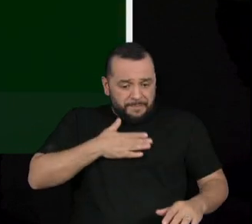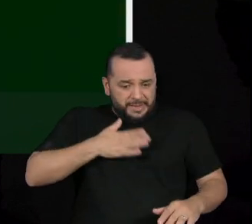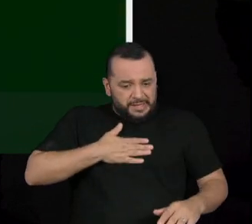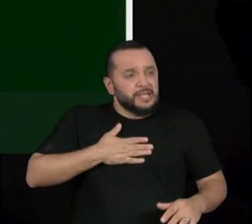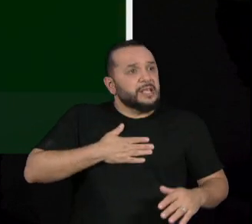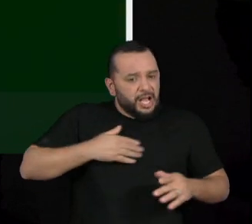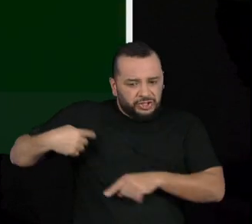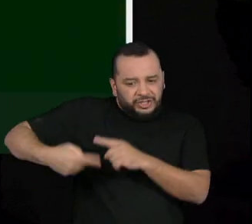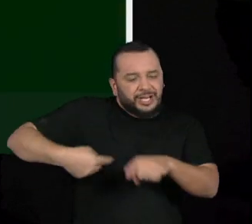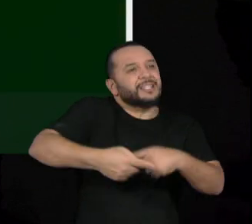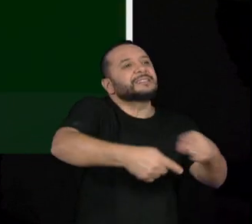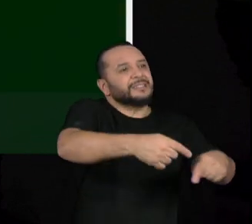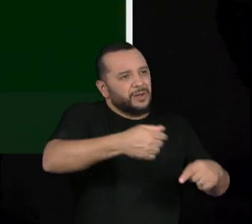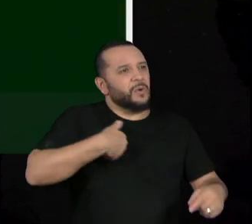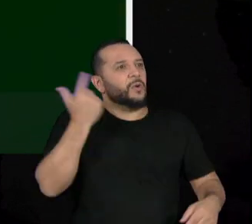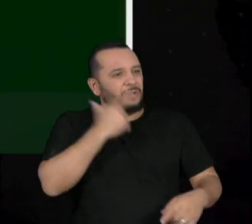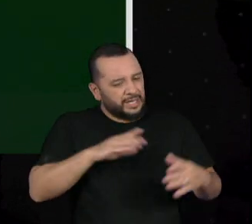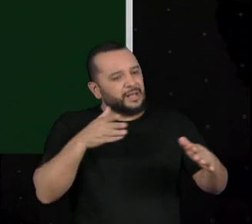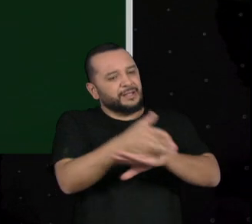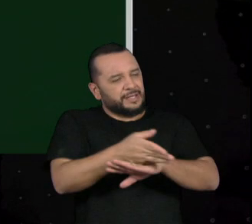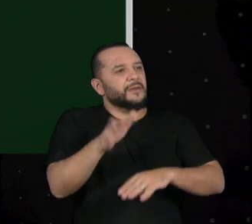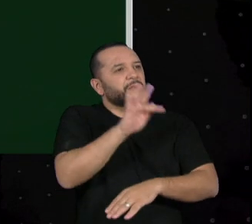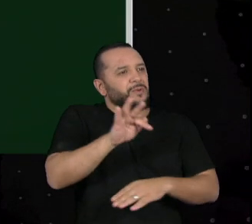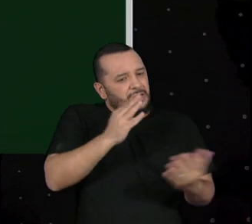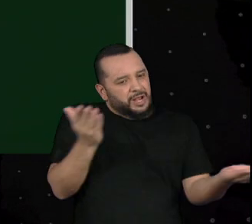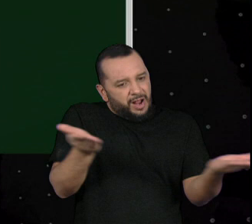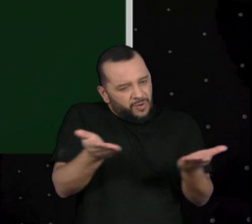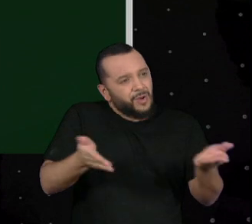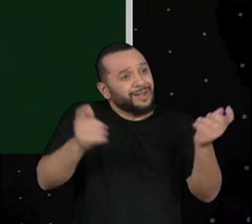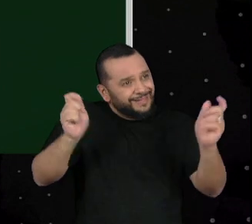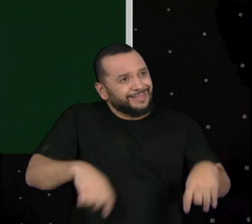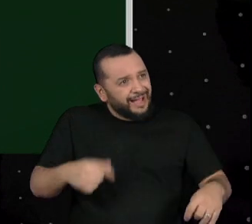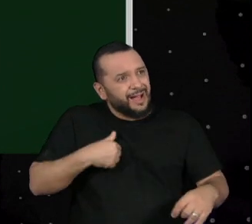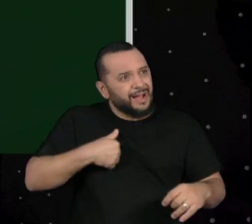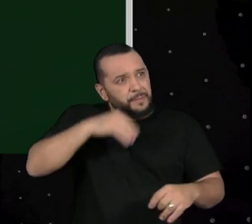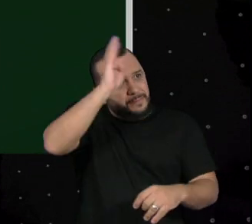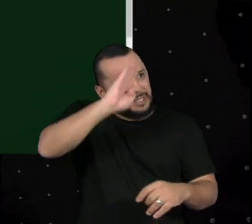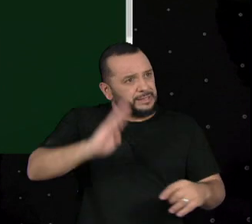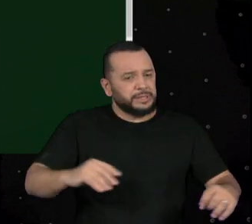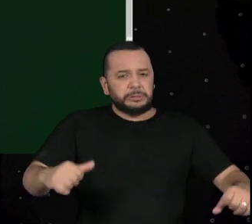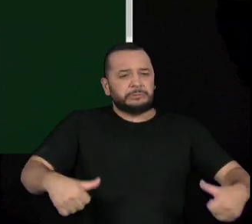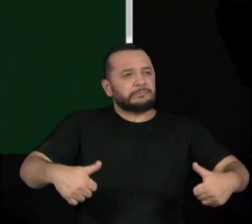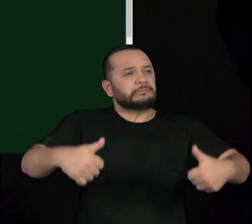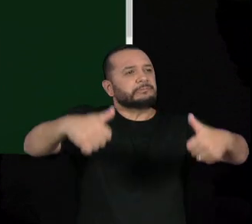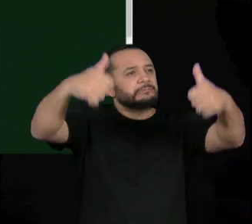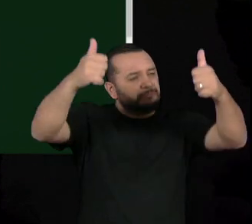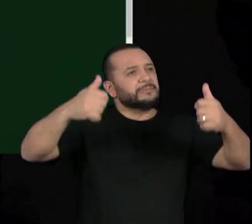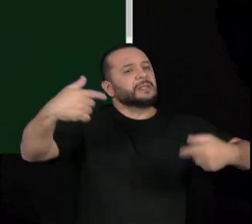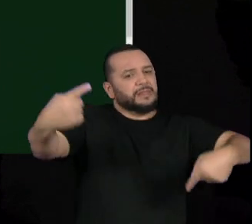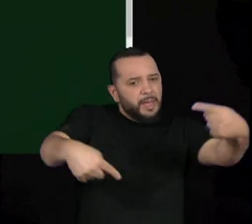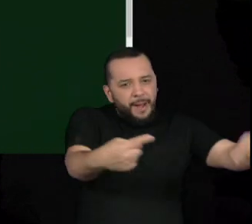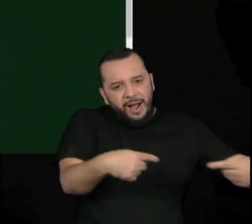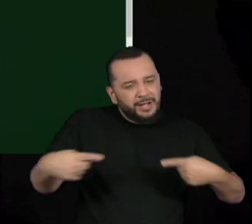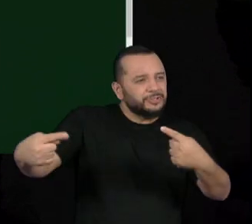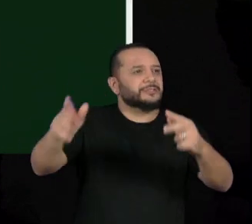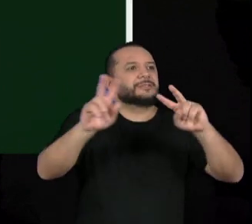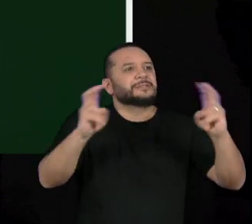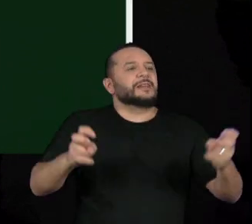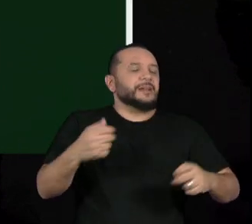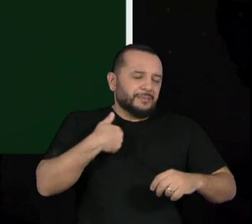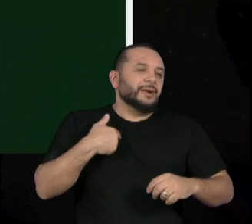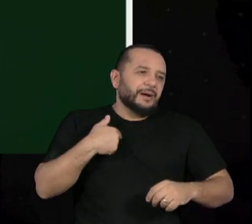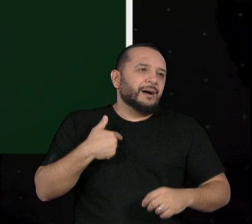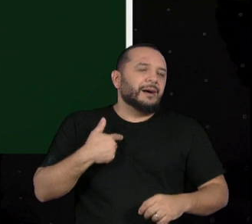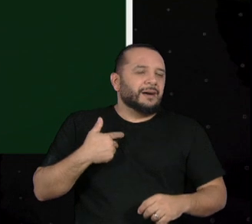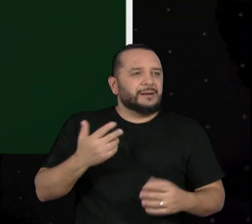é a que está entrando no ambiente acadêmico agora, é que está saindo, é que está tentando expandir esse debate, né? Então acredito que é essencial